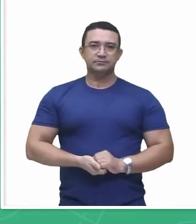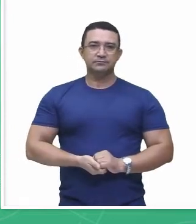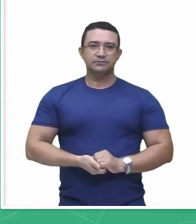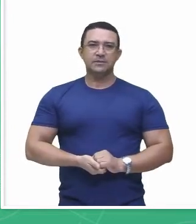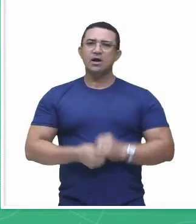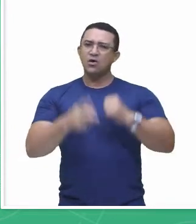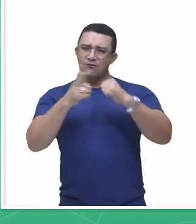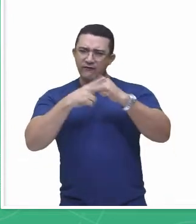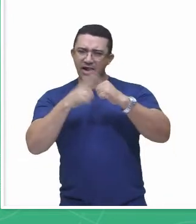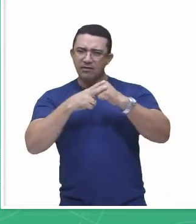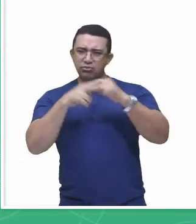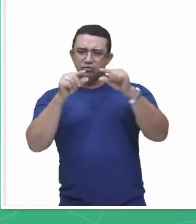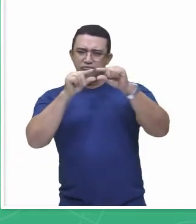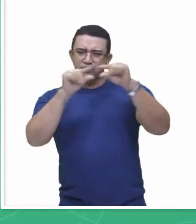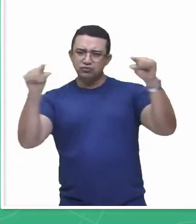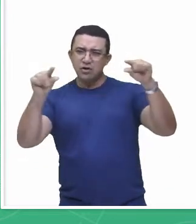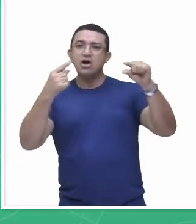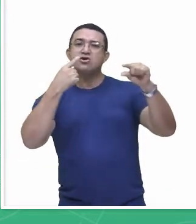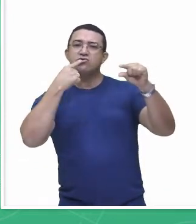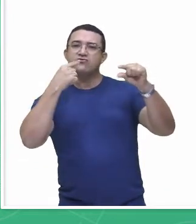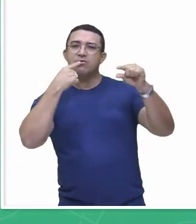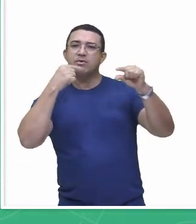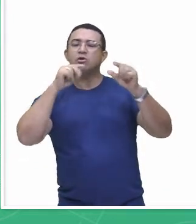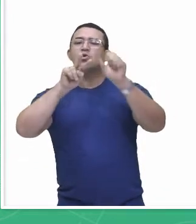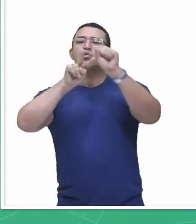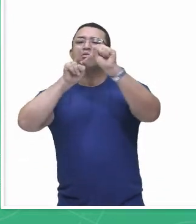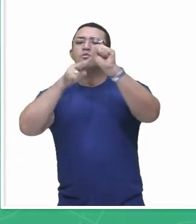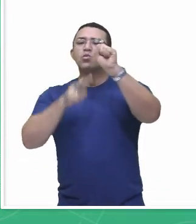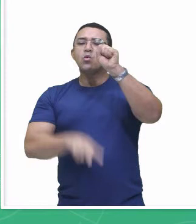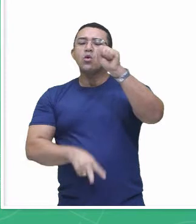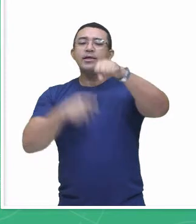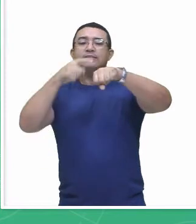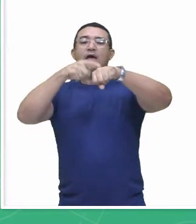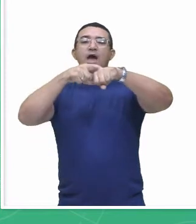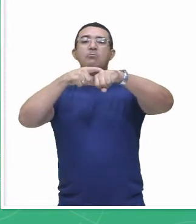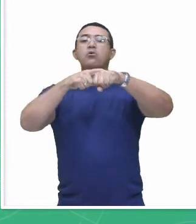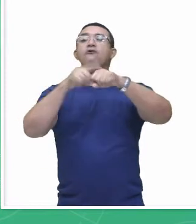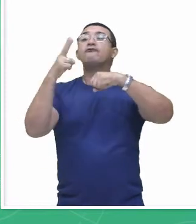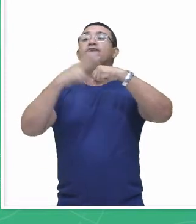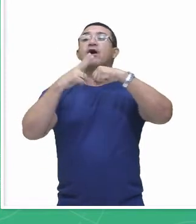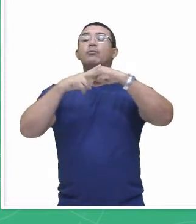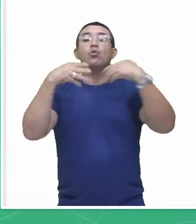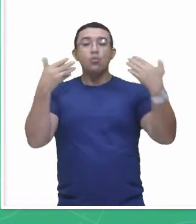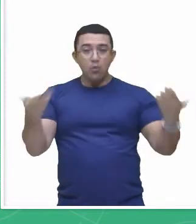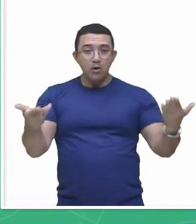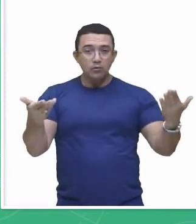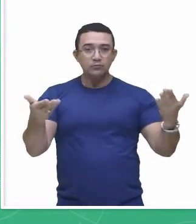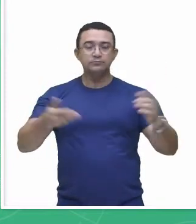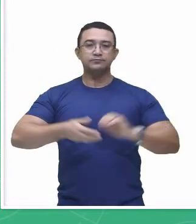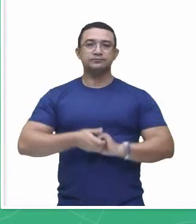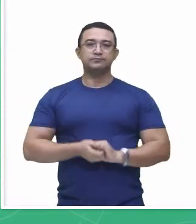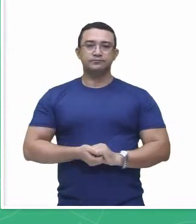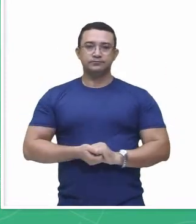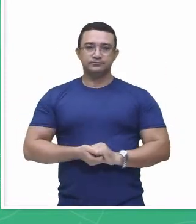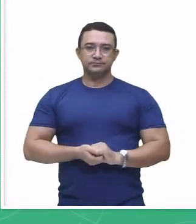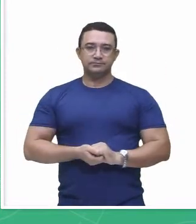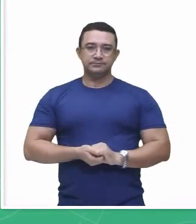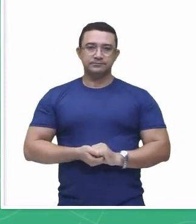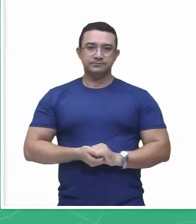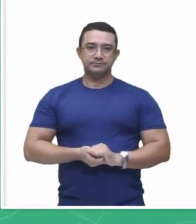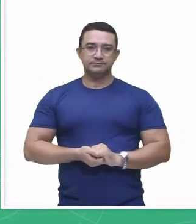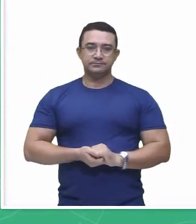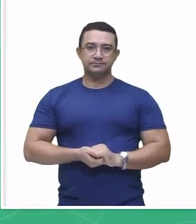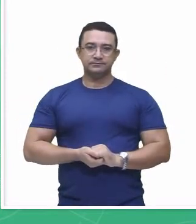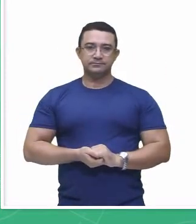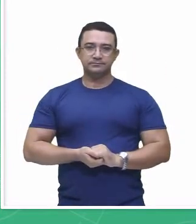O verbo destacado está conjugado em qual tempo verbal? Então nós vimos han conseguido. Está destacado em qual